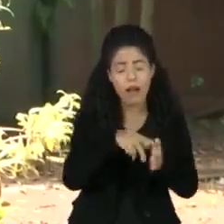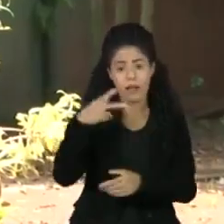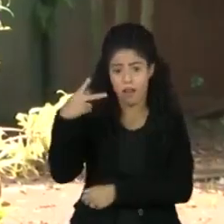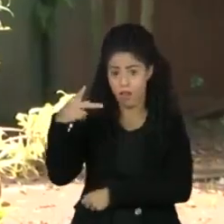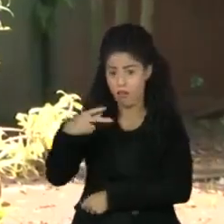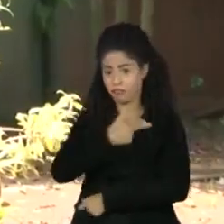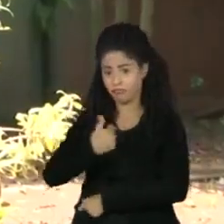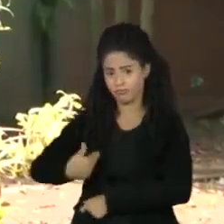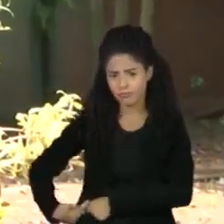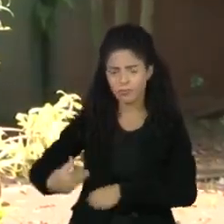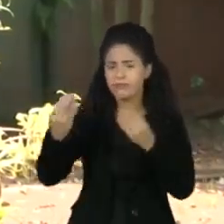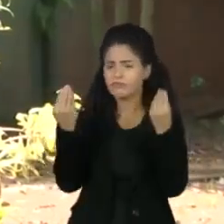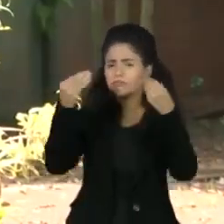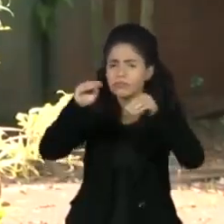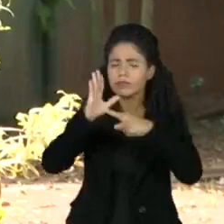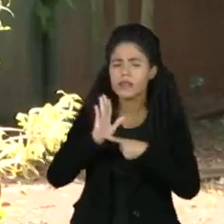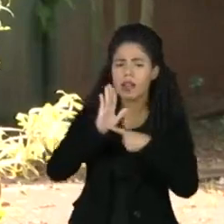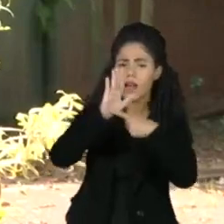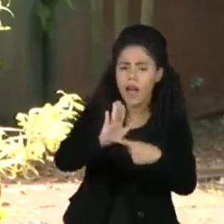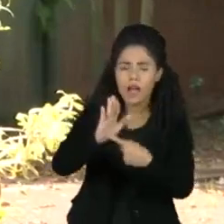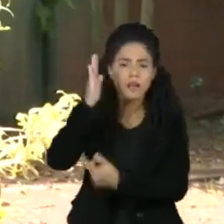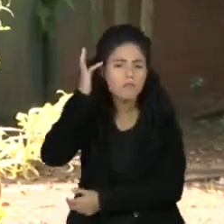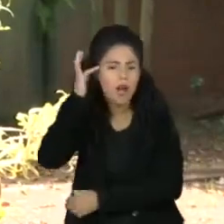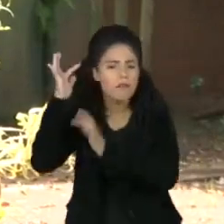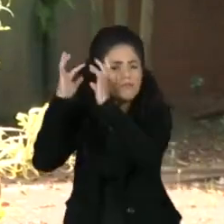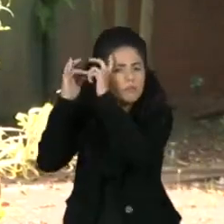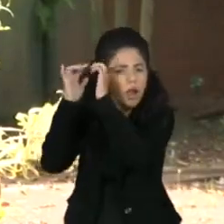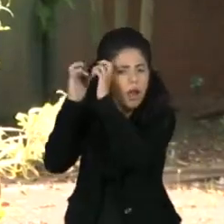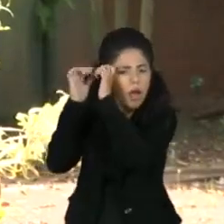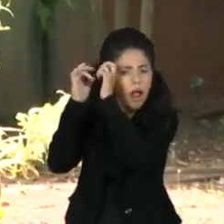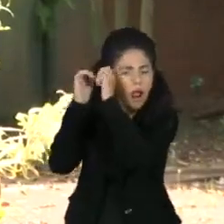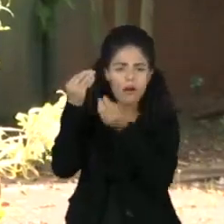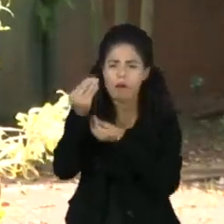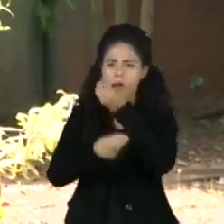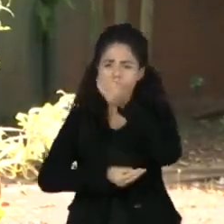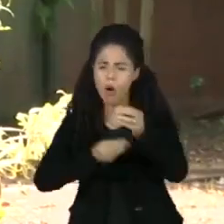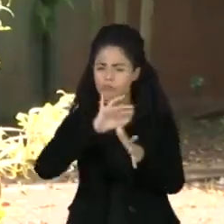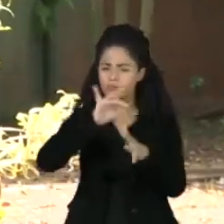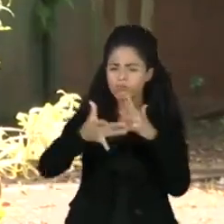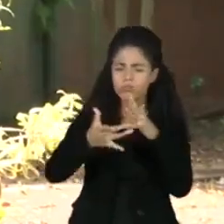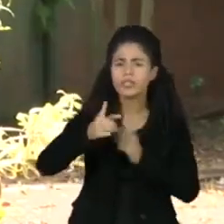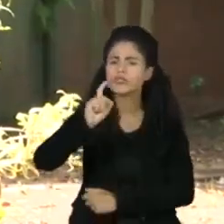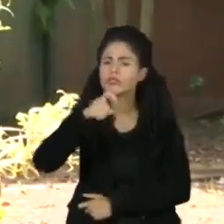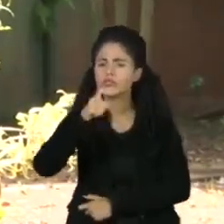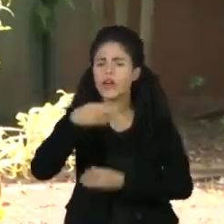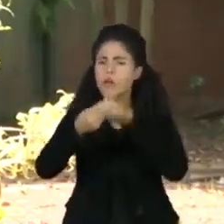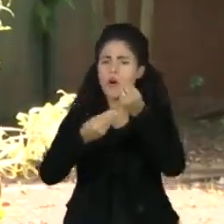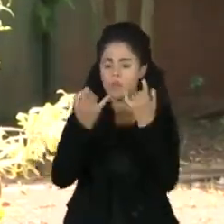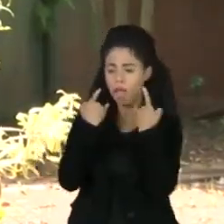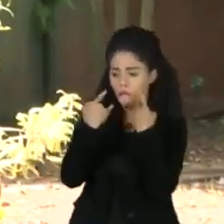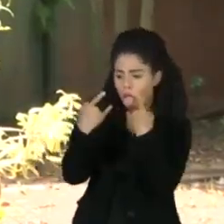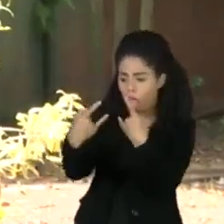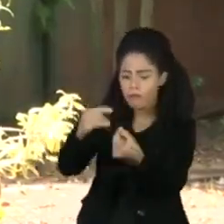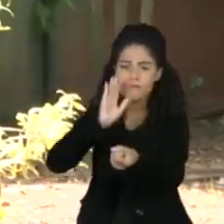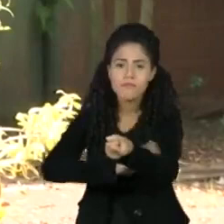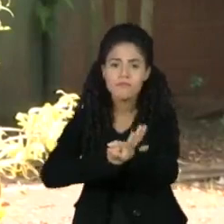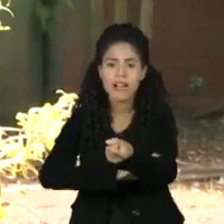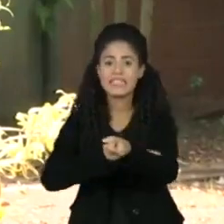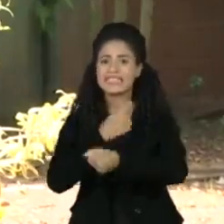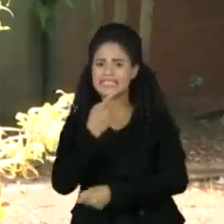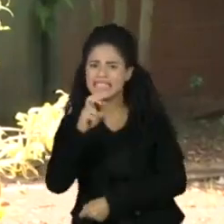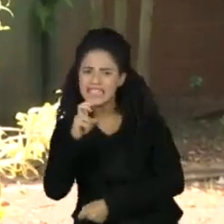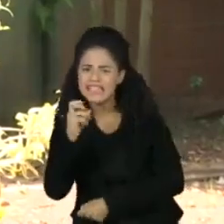e publicado na revista científica Neuroimage aponta como o TikTok consegue viciar com esses vídeos que duram de 15 a 30